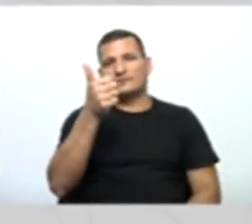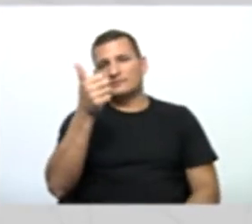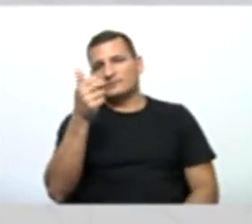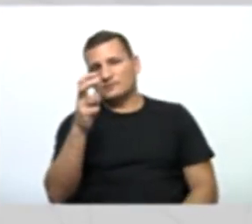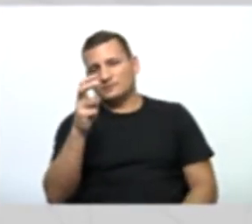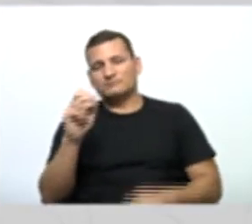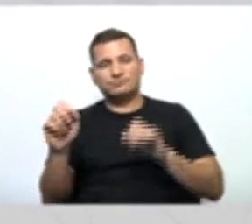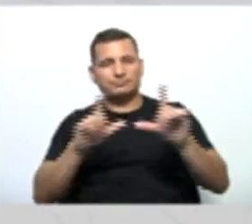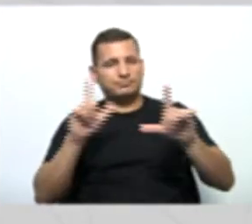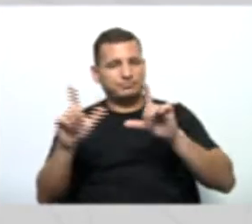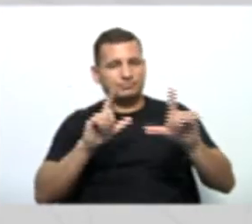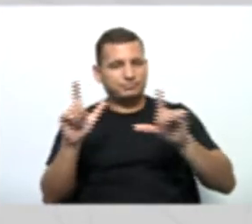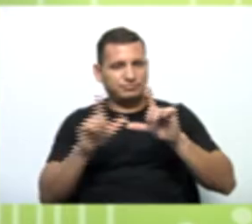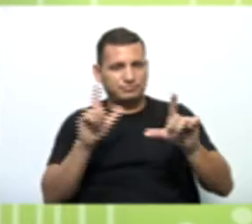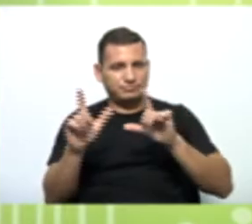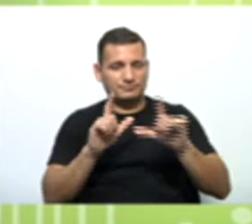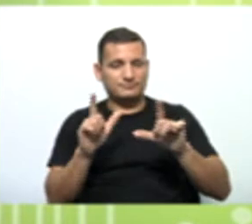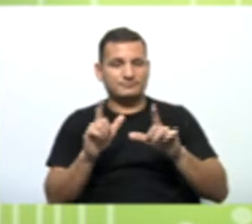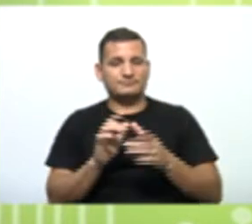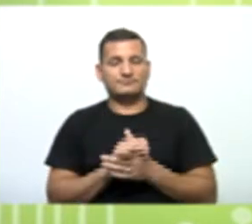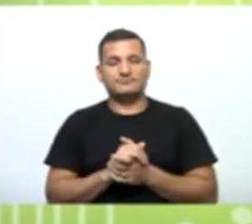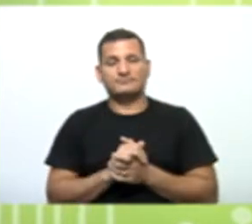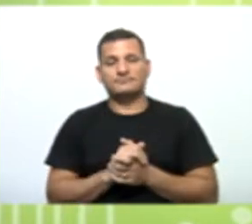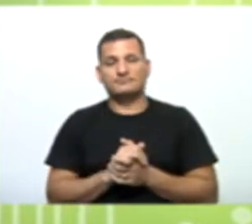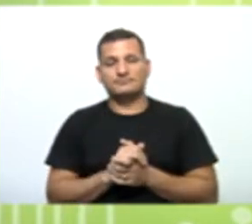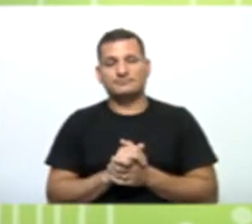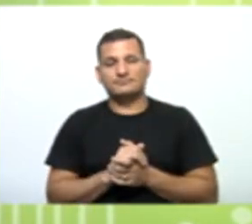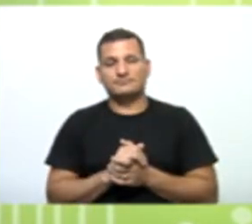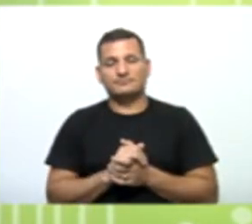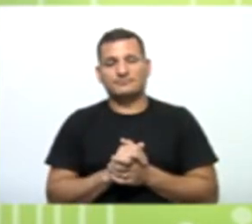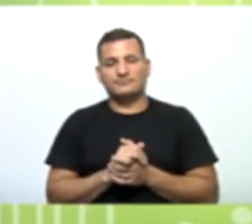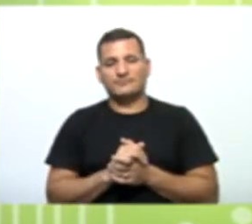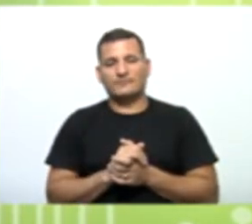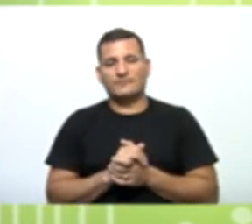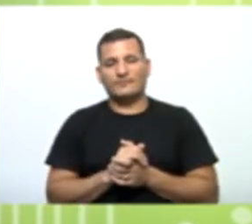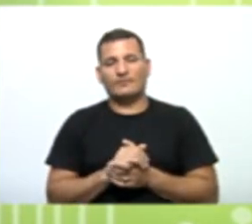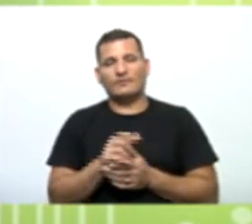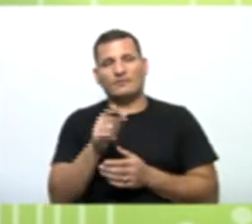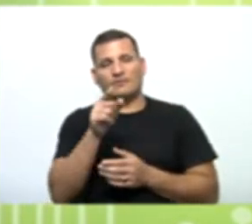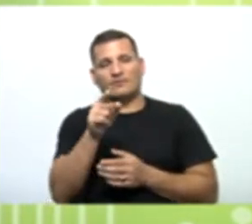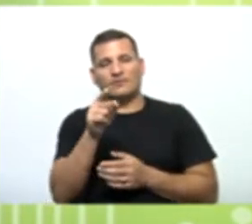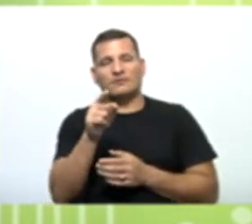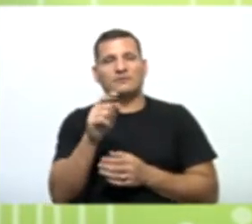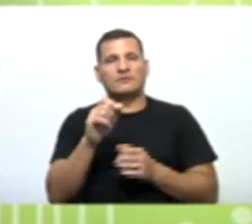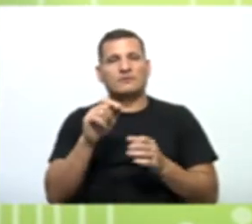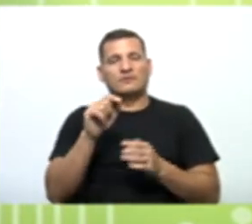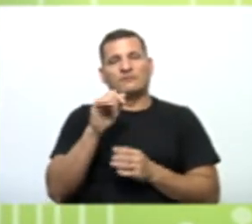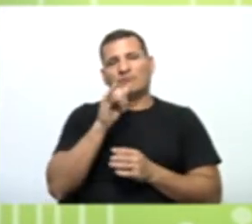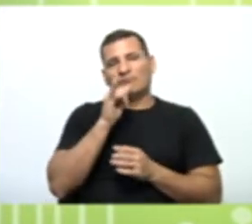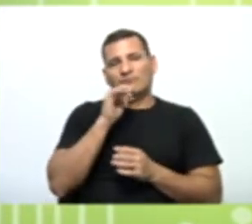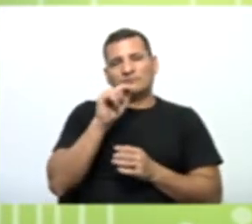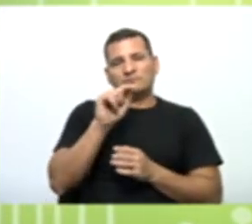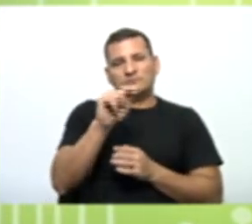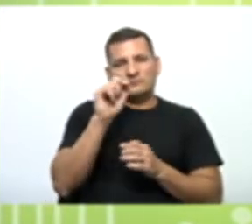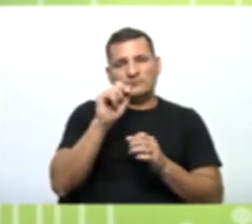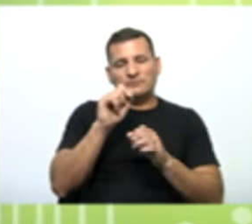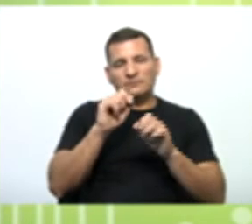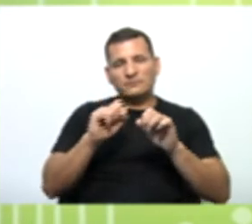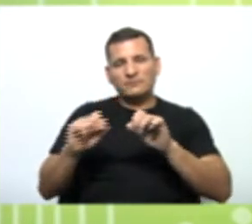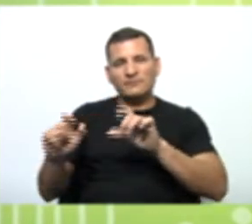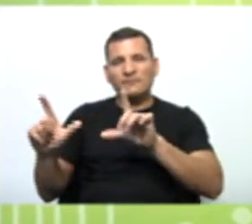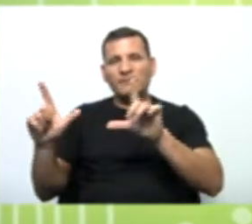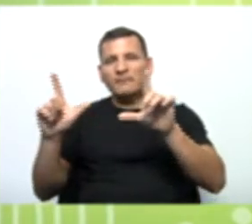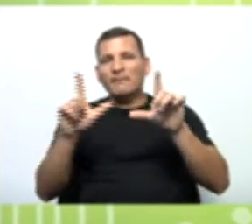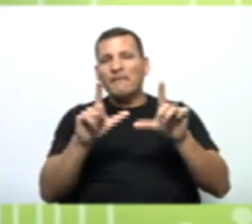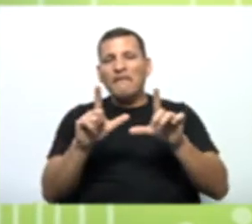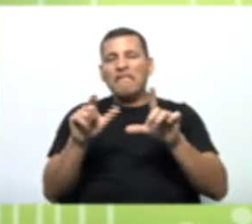ou até mais. Então, quando você direcionar, vou para uma página específica, lembre que você